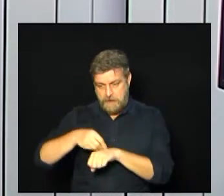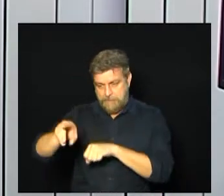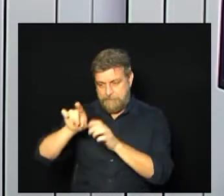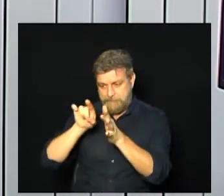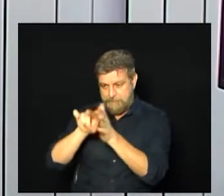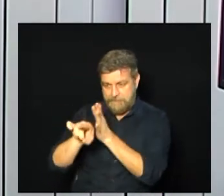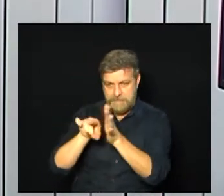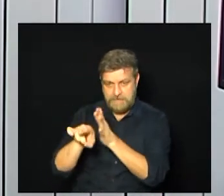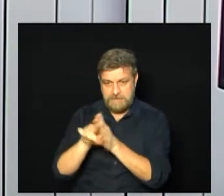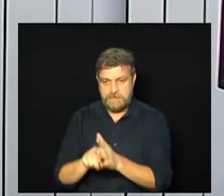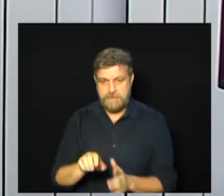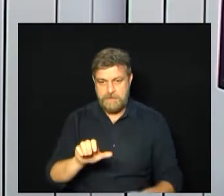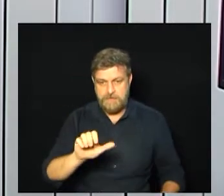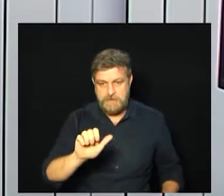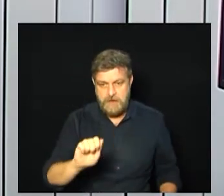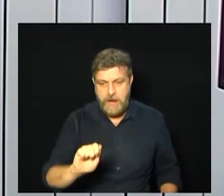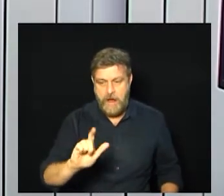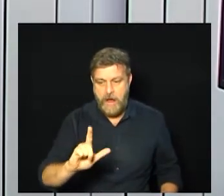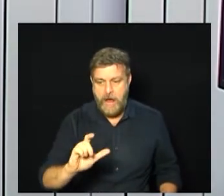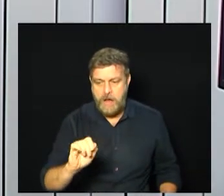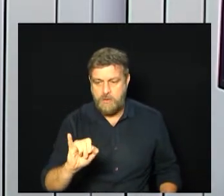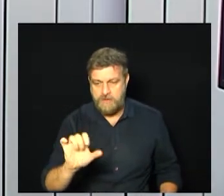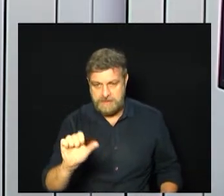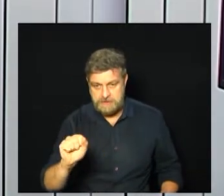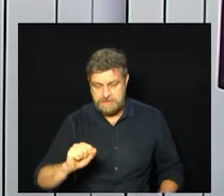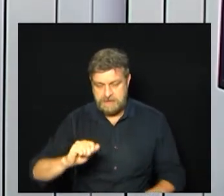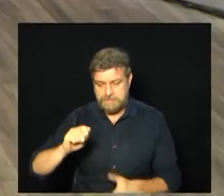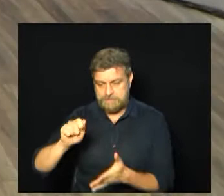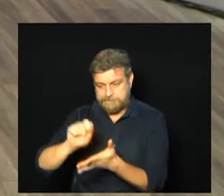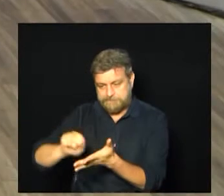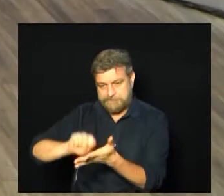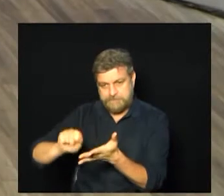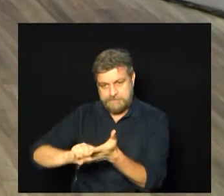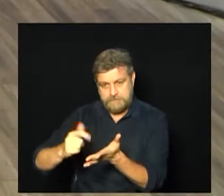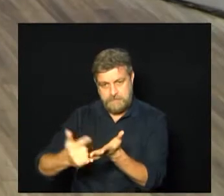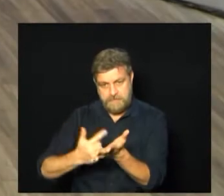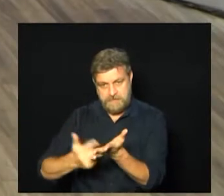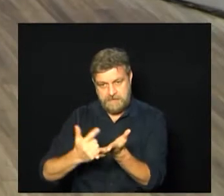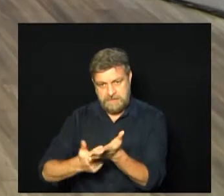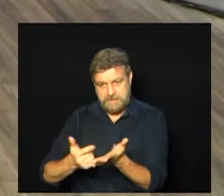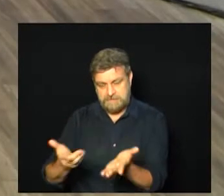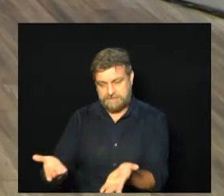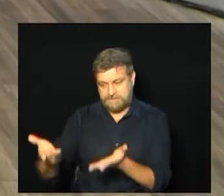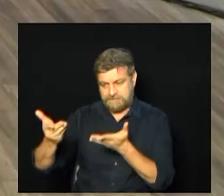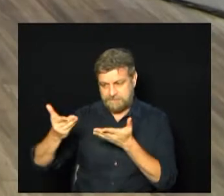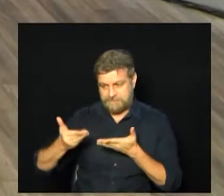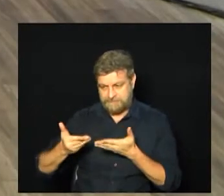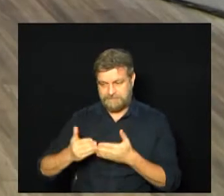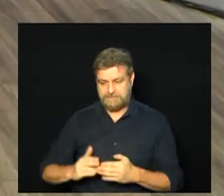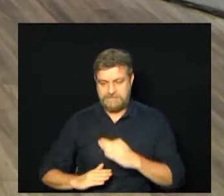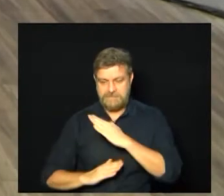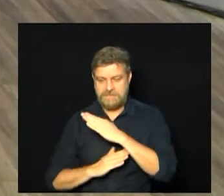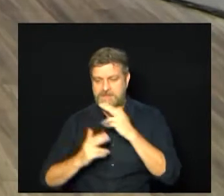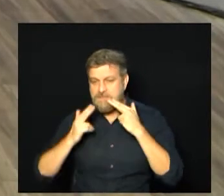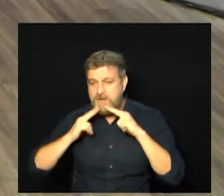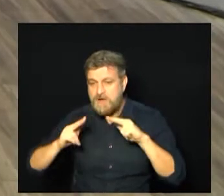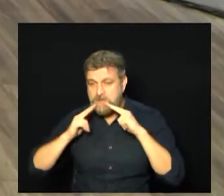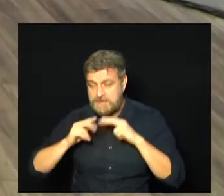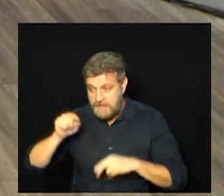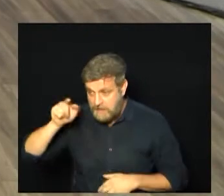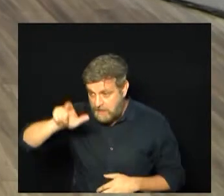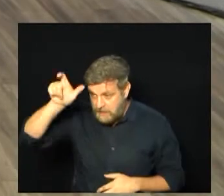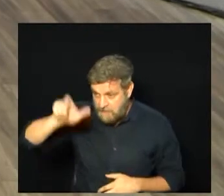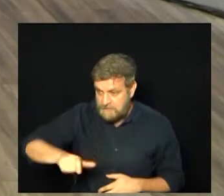pergunta para o Aloysio Júnior, que é o autor do livro. Seja bem-vindo aqui ao Câmara Notícia. E você já foi